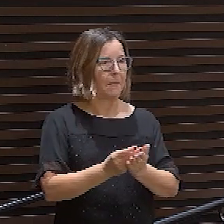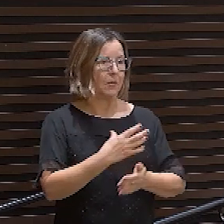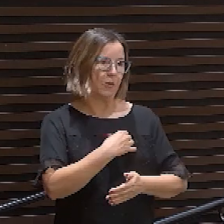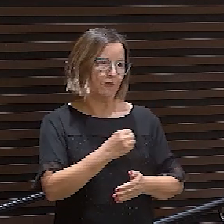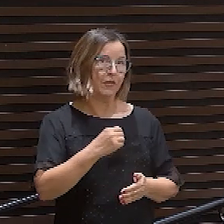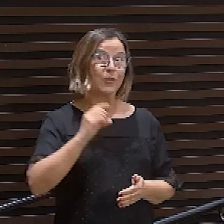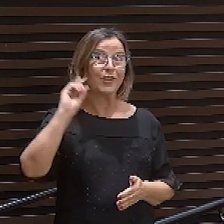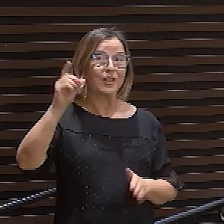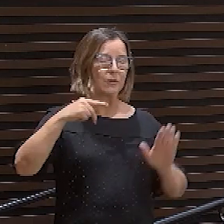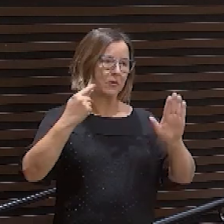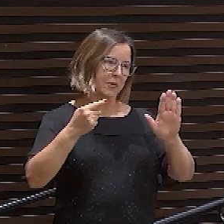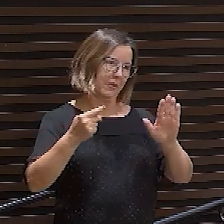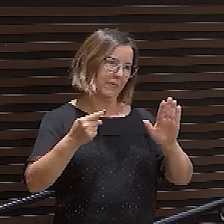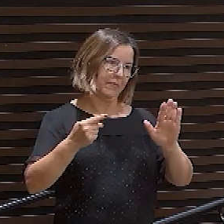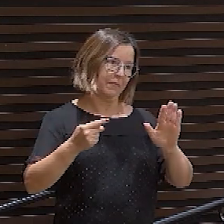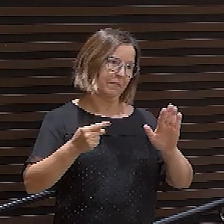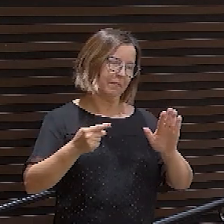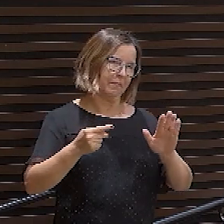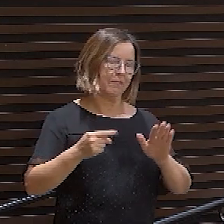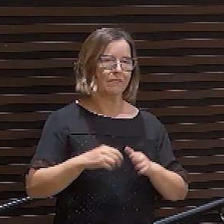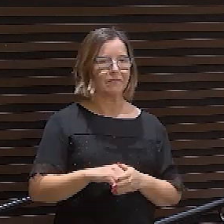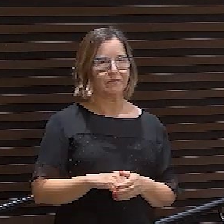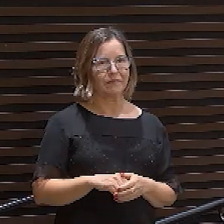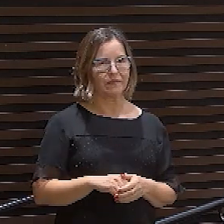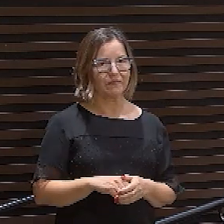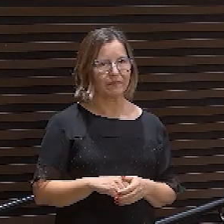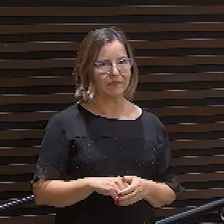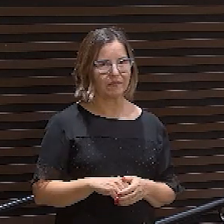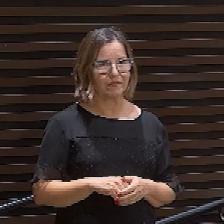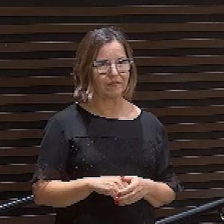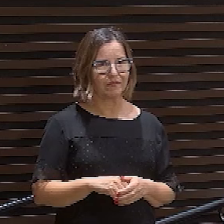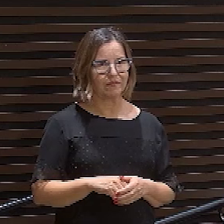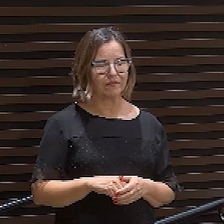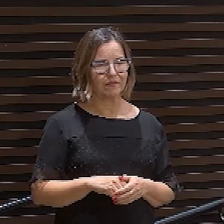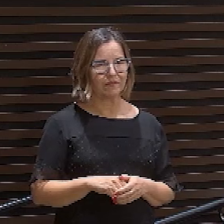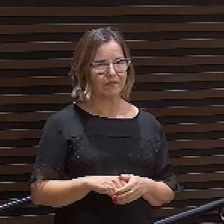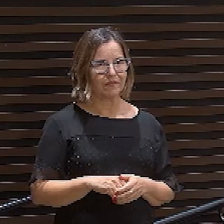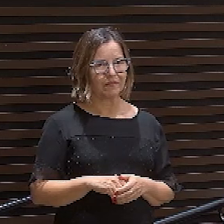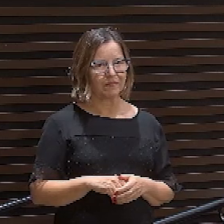Muito palidamente, sem muito sentido.